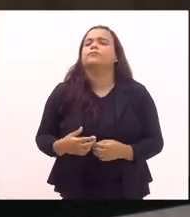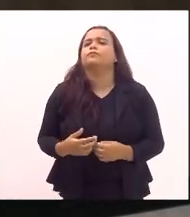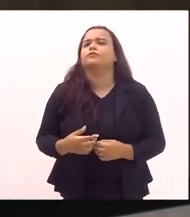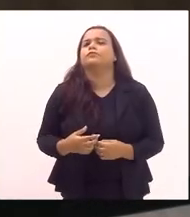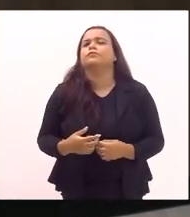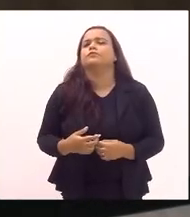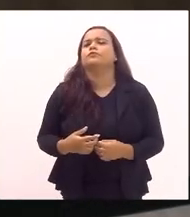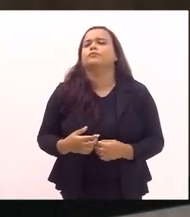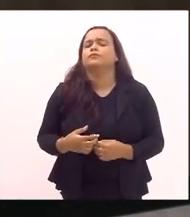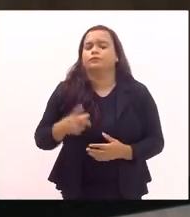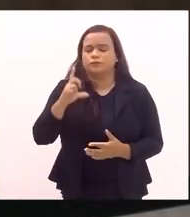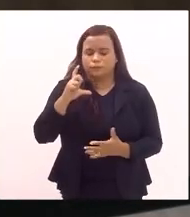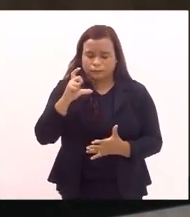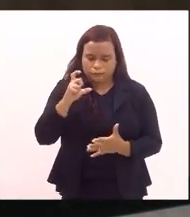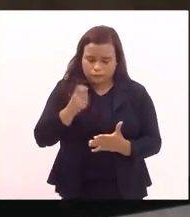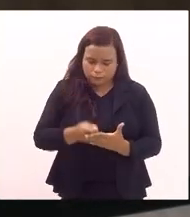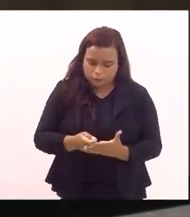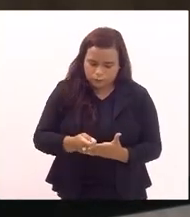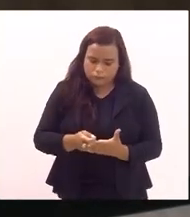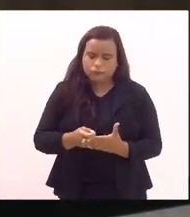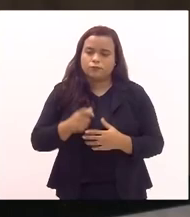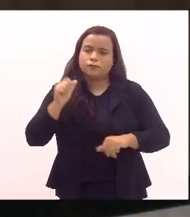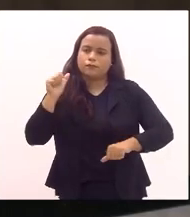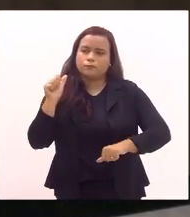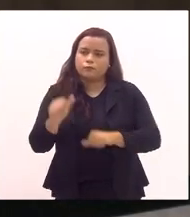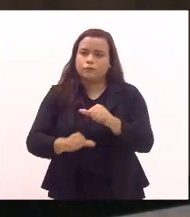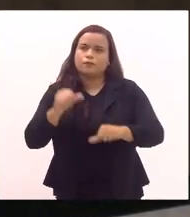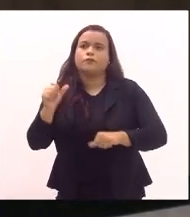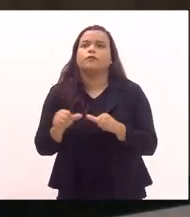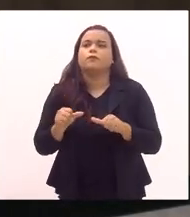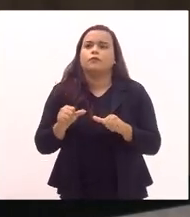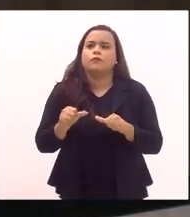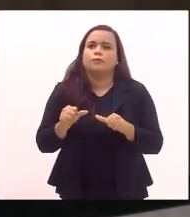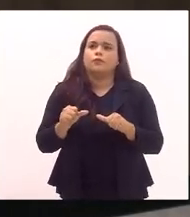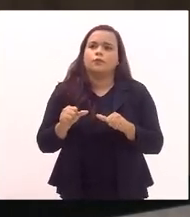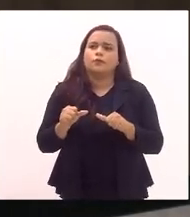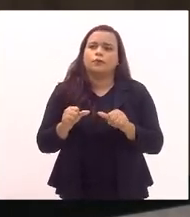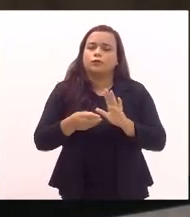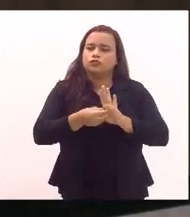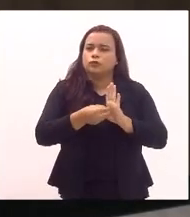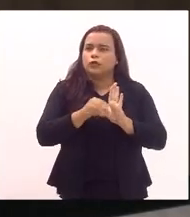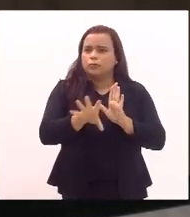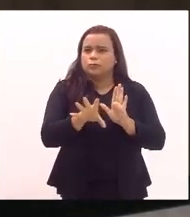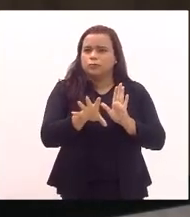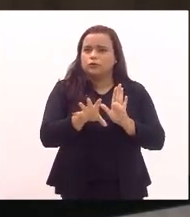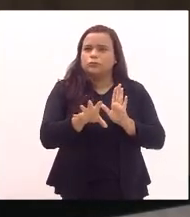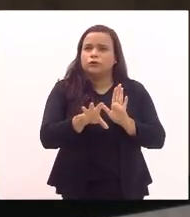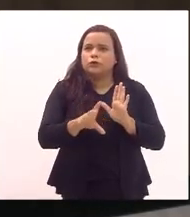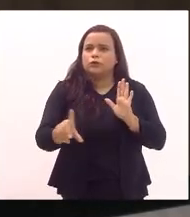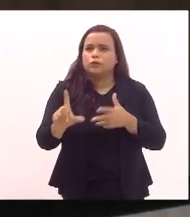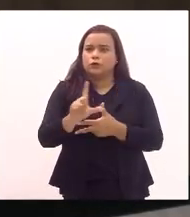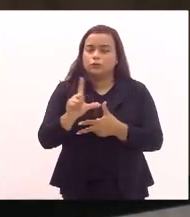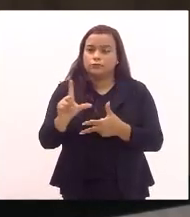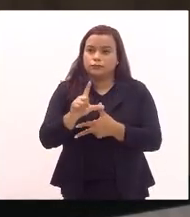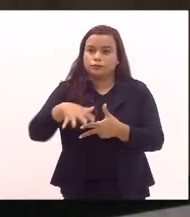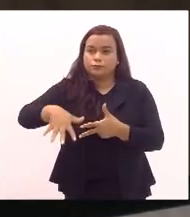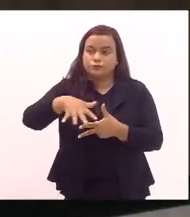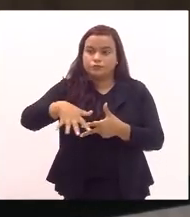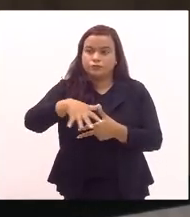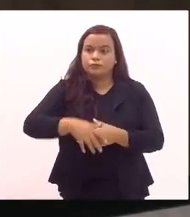concluindo por transformação em indicação Legislativa